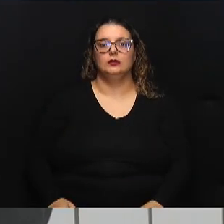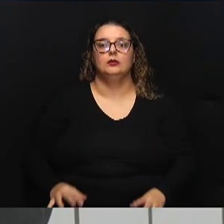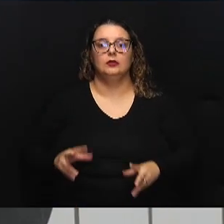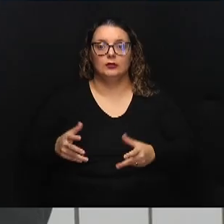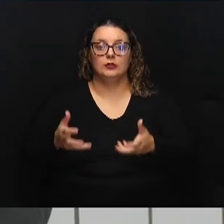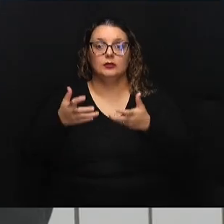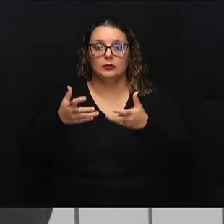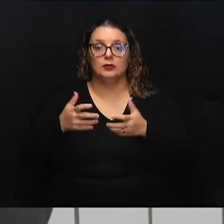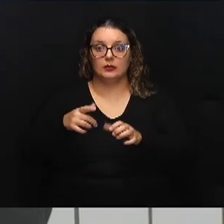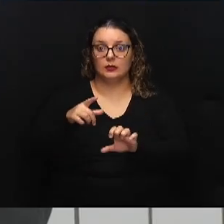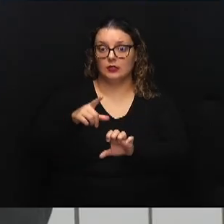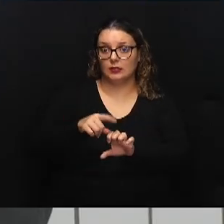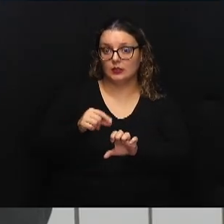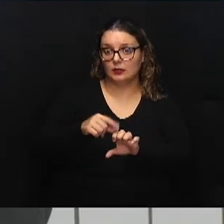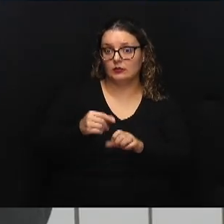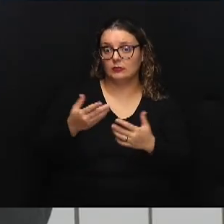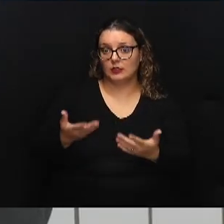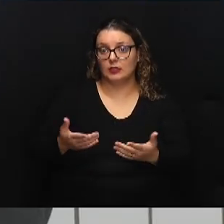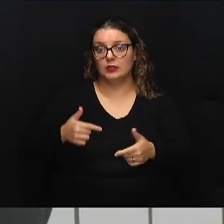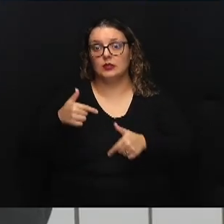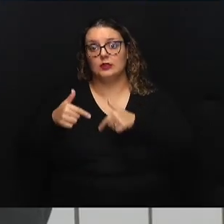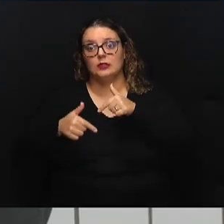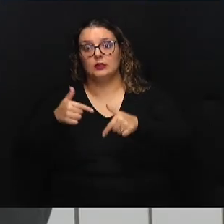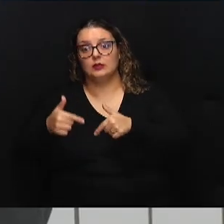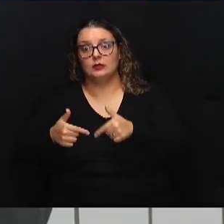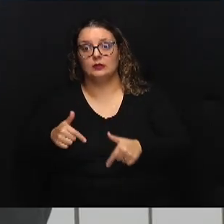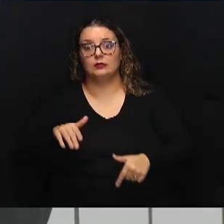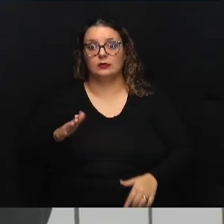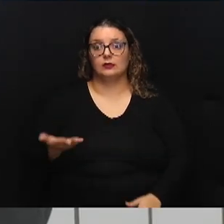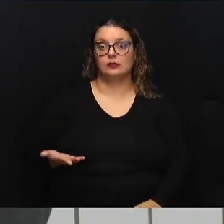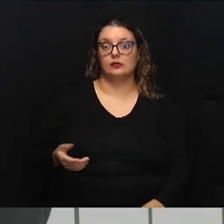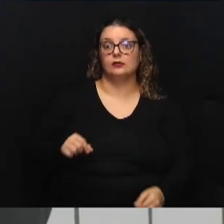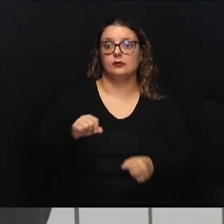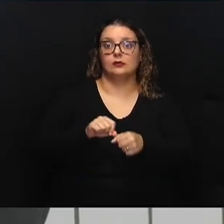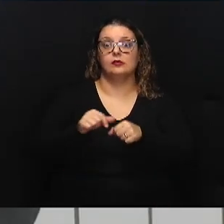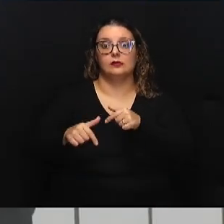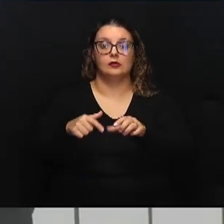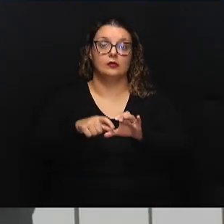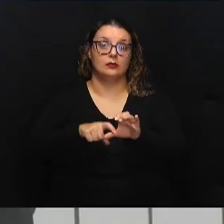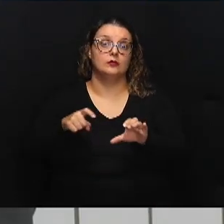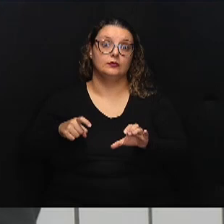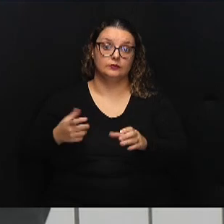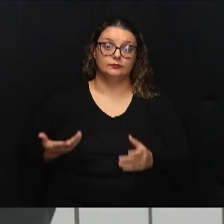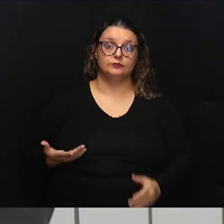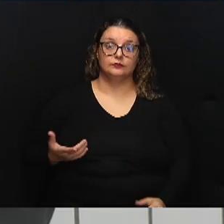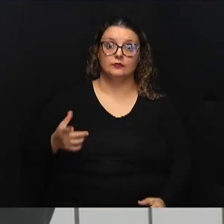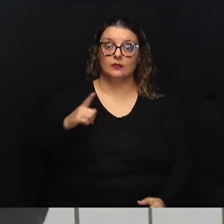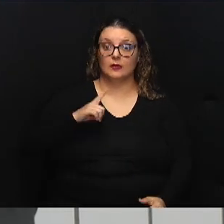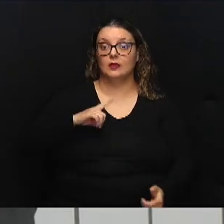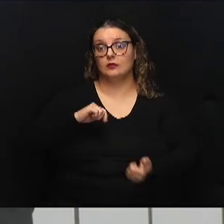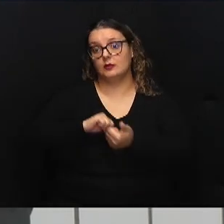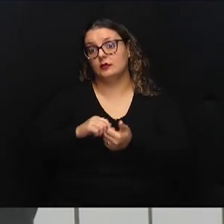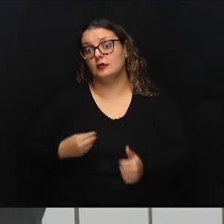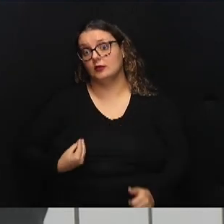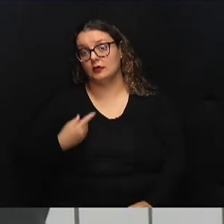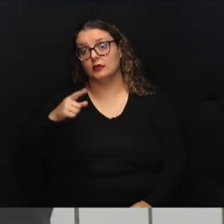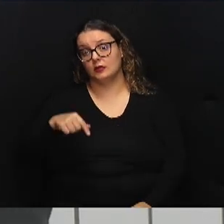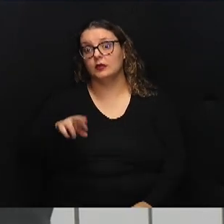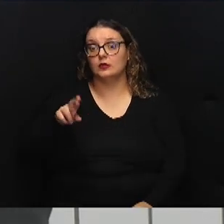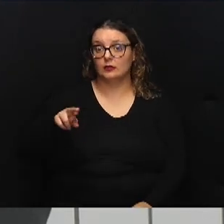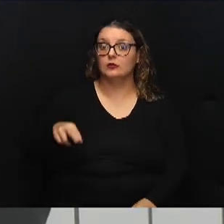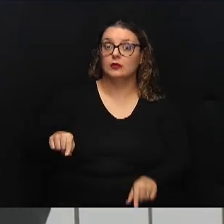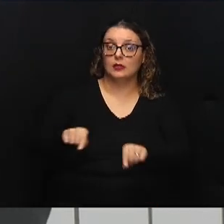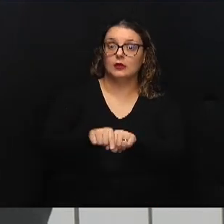quer empreender, né, quer trabalhar, fazer um trabalho autônomo, né, que dá mais qualidade de vida, que é um fator